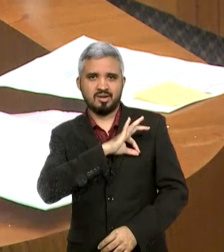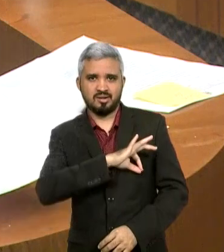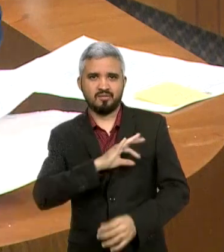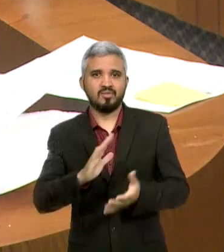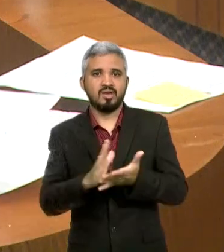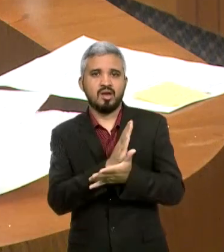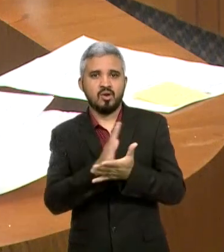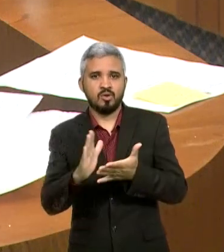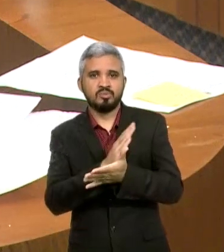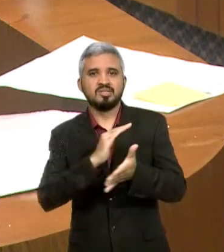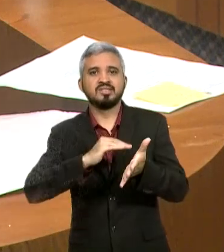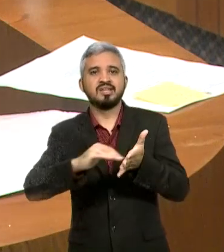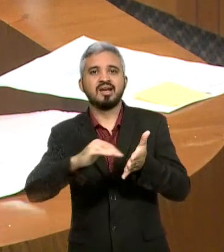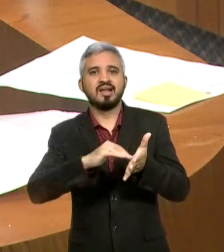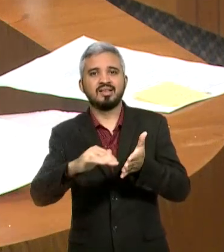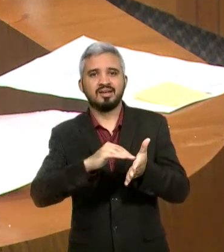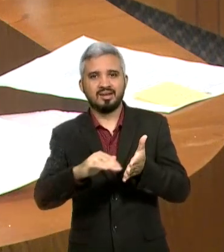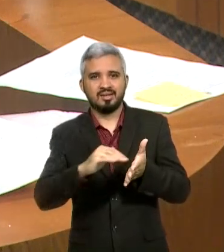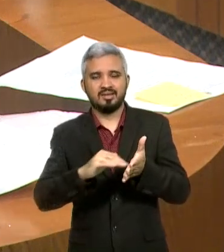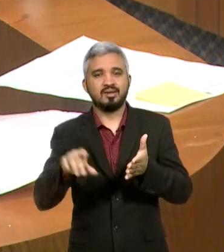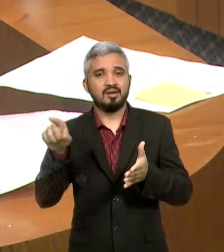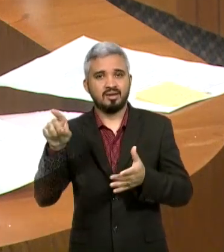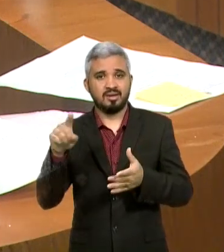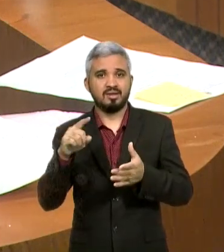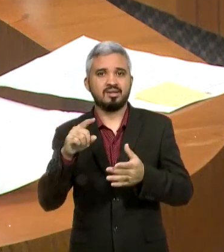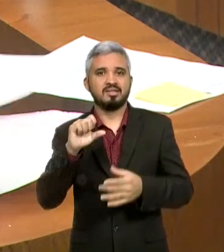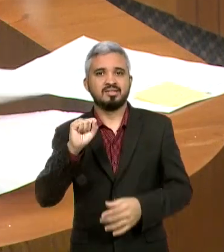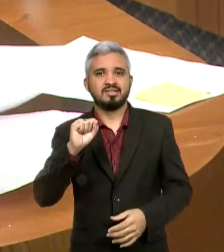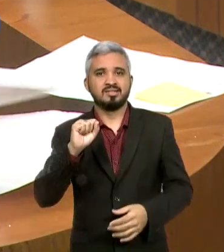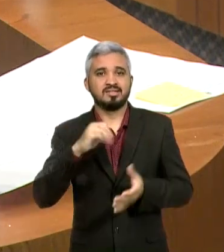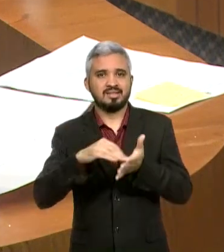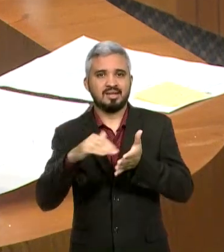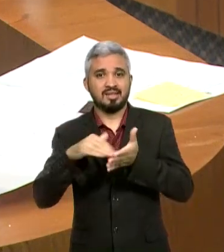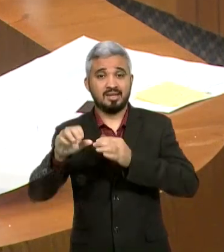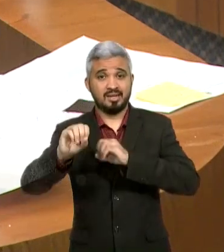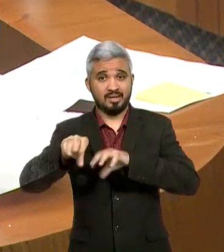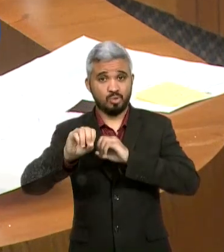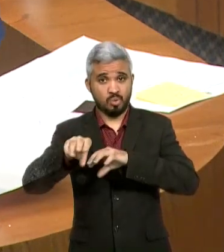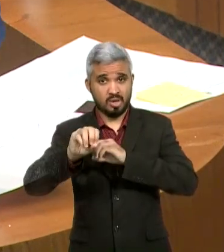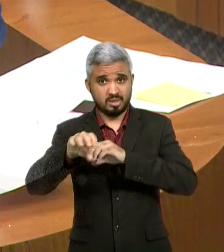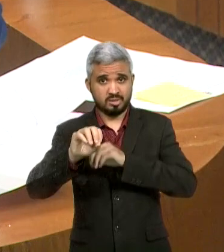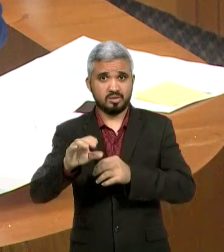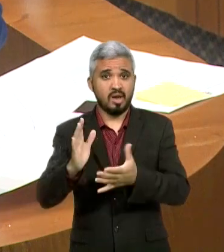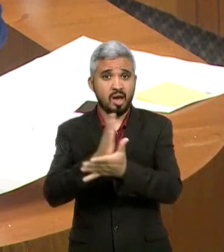da SEDUC. Em algumas regionais, recebemos relatos